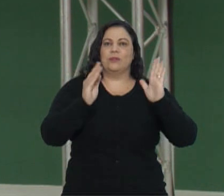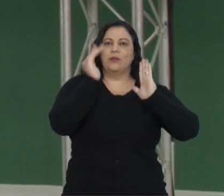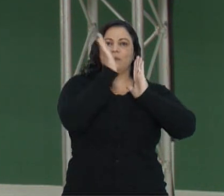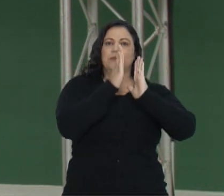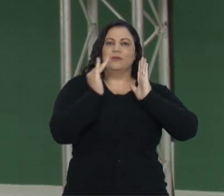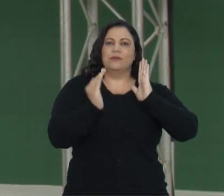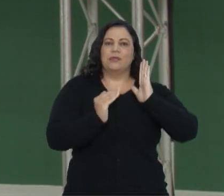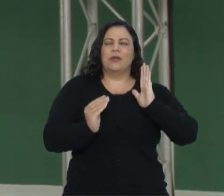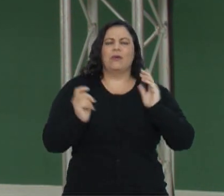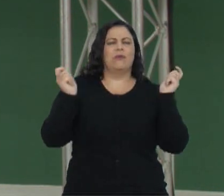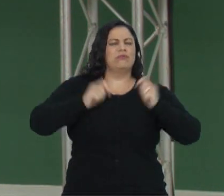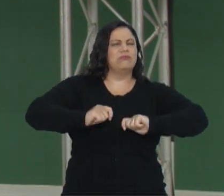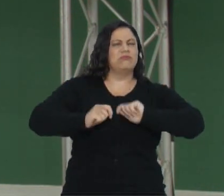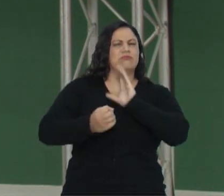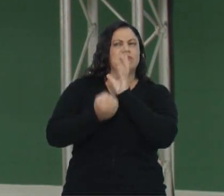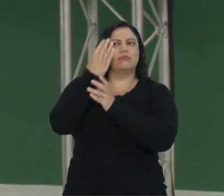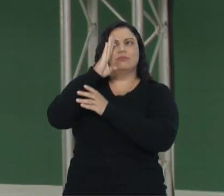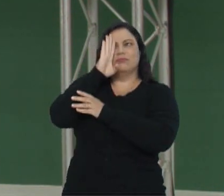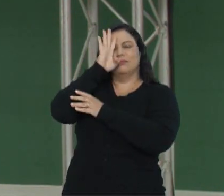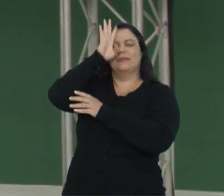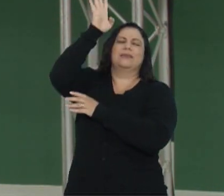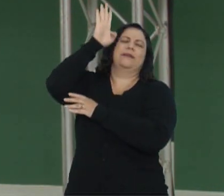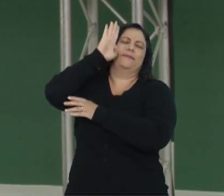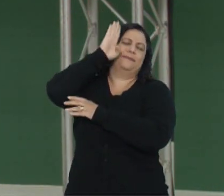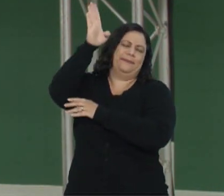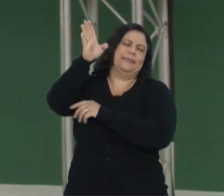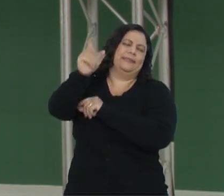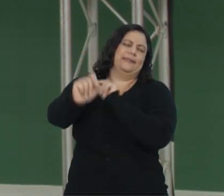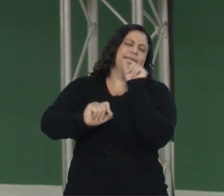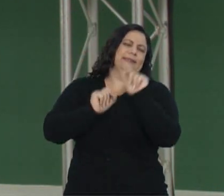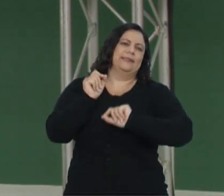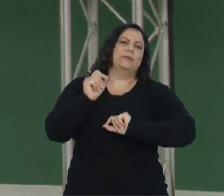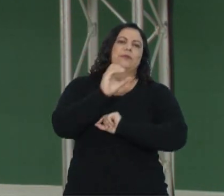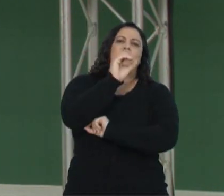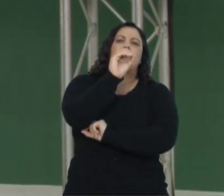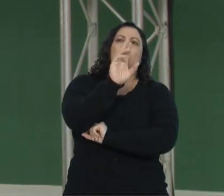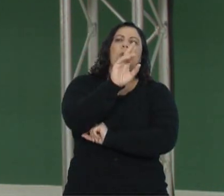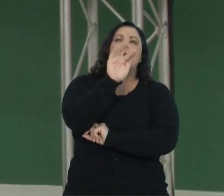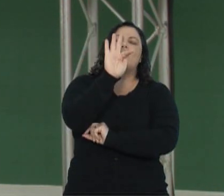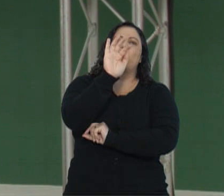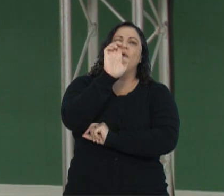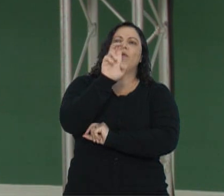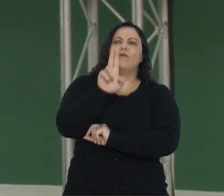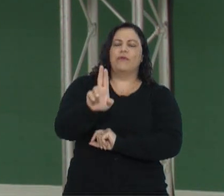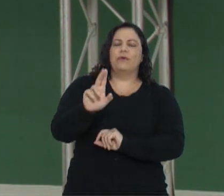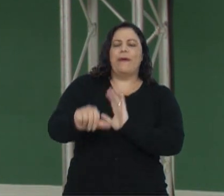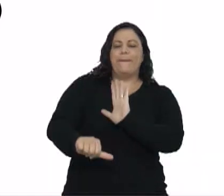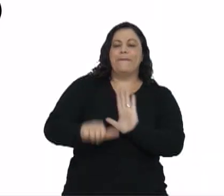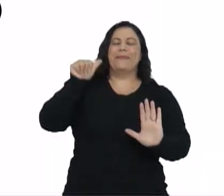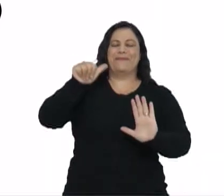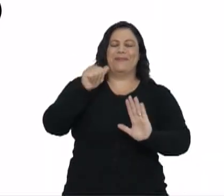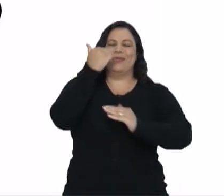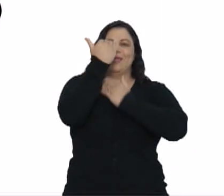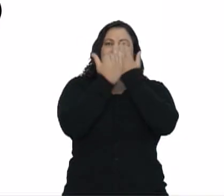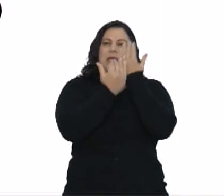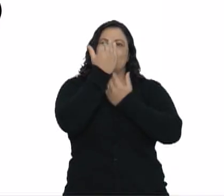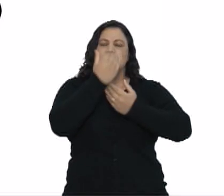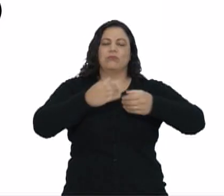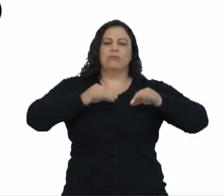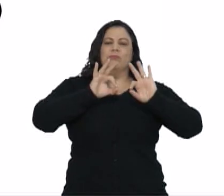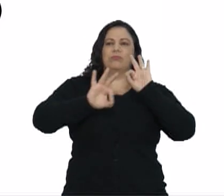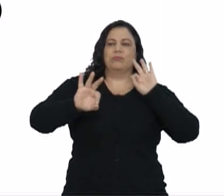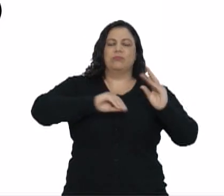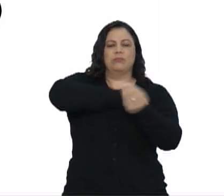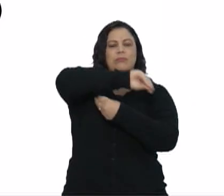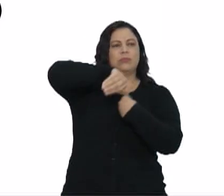foi o grande criador do Orfeu, considerada a primeira ópera. Tá? Introduziu a primeira vez o estilo